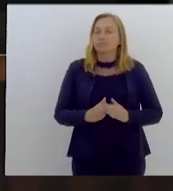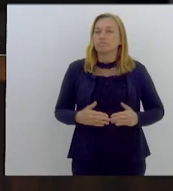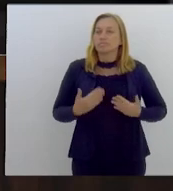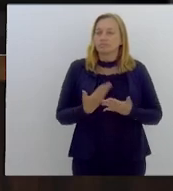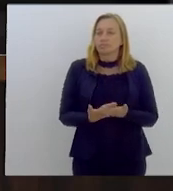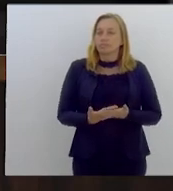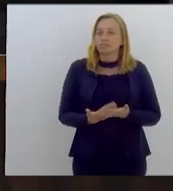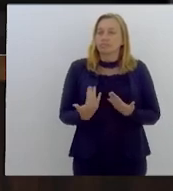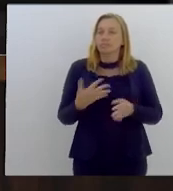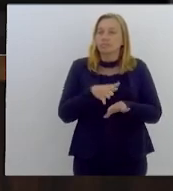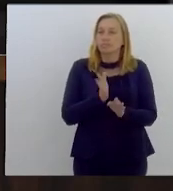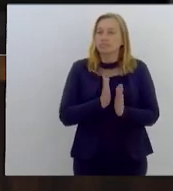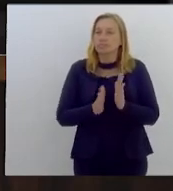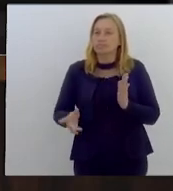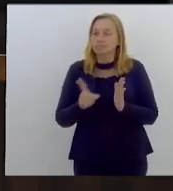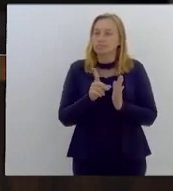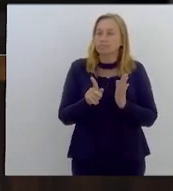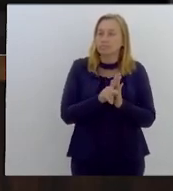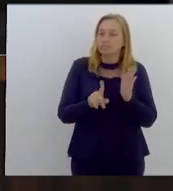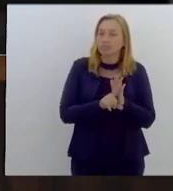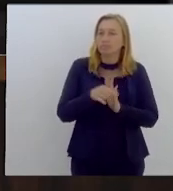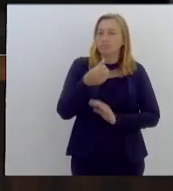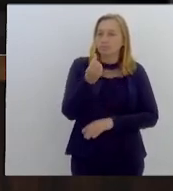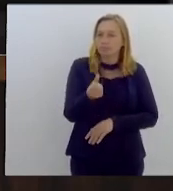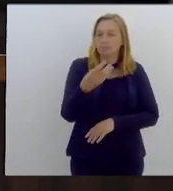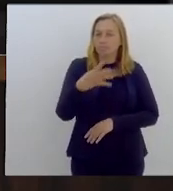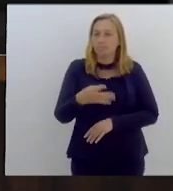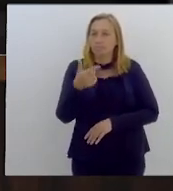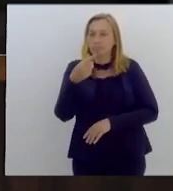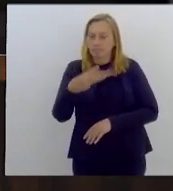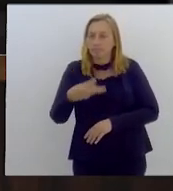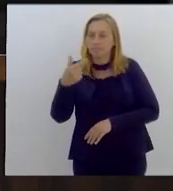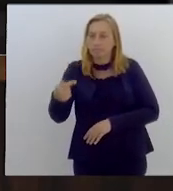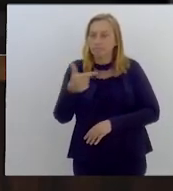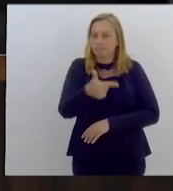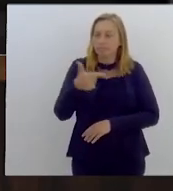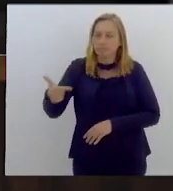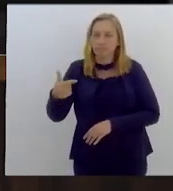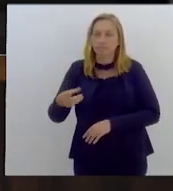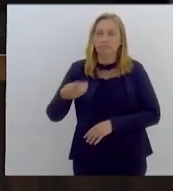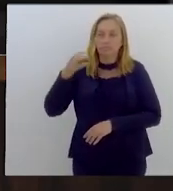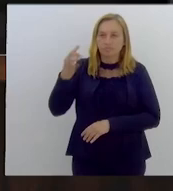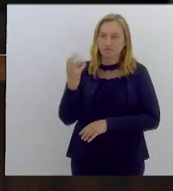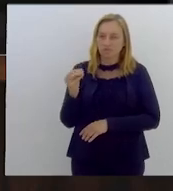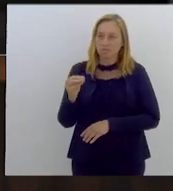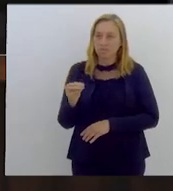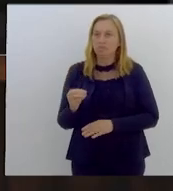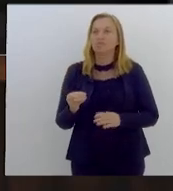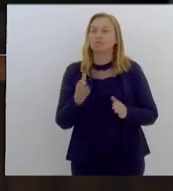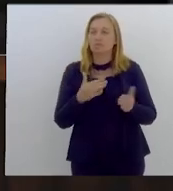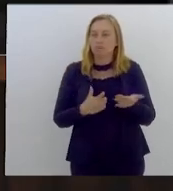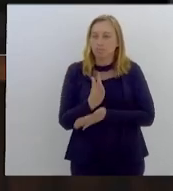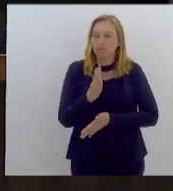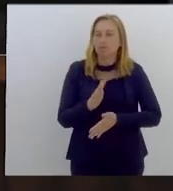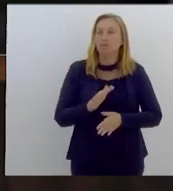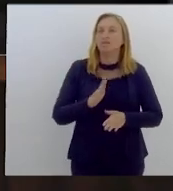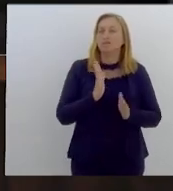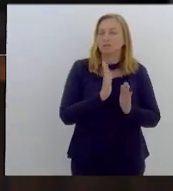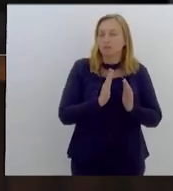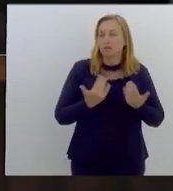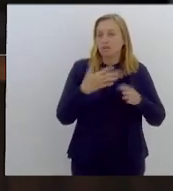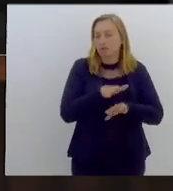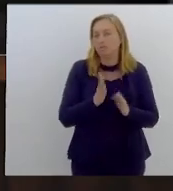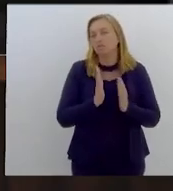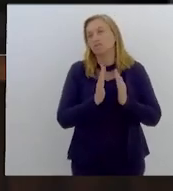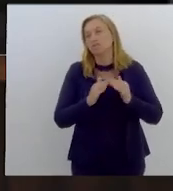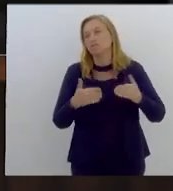requerimentos. Requer a inclusão na ordem do dia do projeto de lei 6437 de 22, deputado Tiago Pampolho. Os senhores que aprovam por isso, como estão aprovados. Requer a inclusão na ordem do